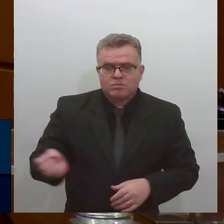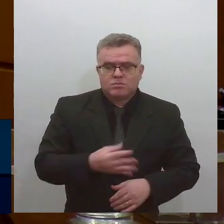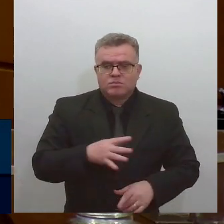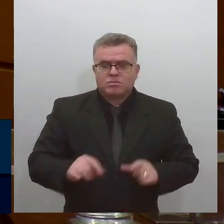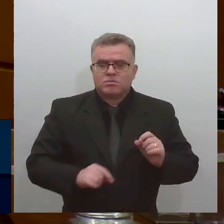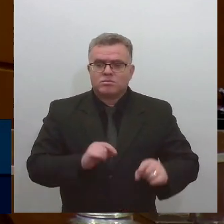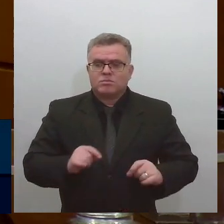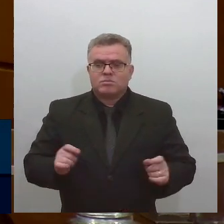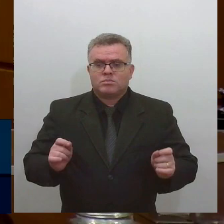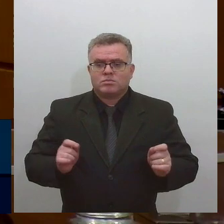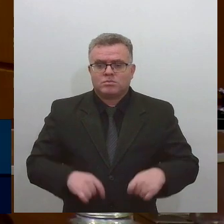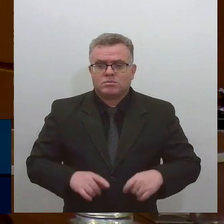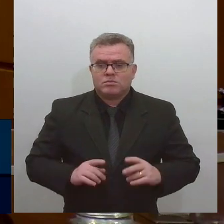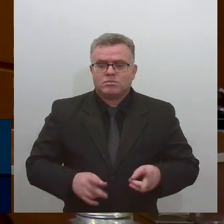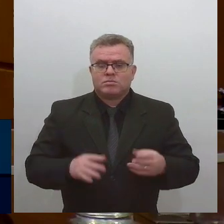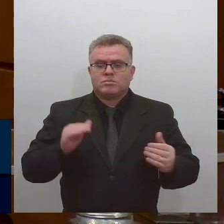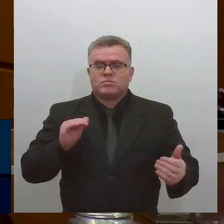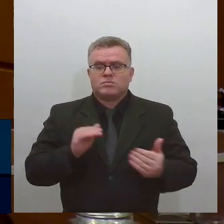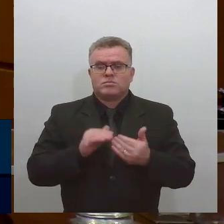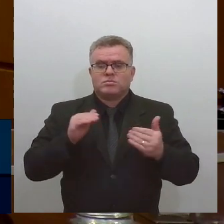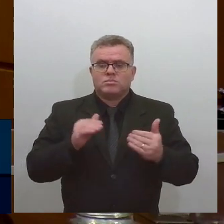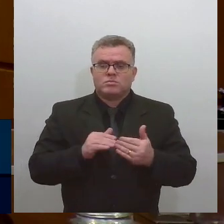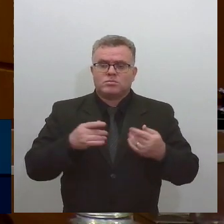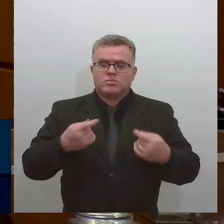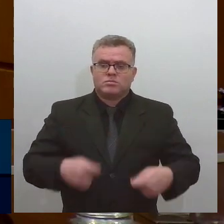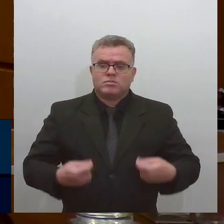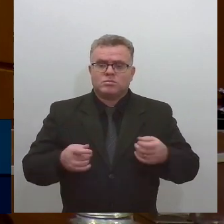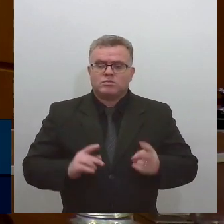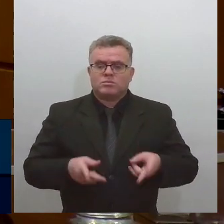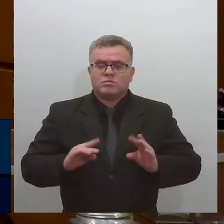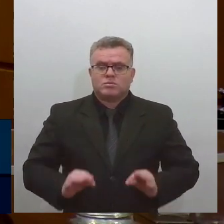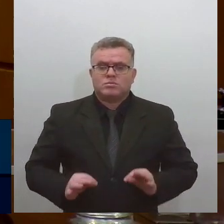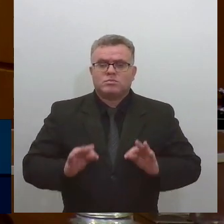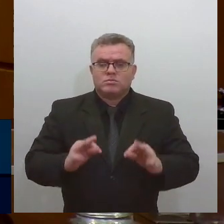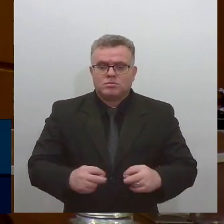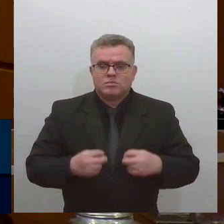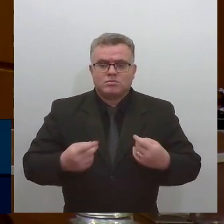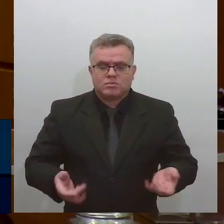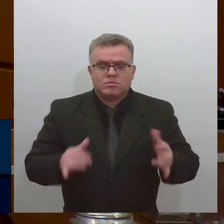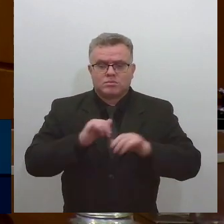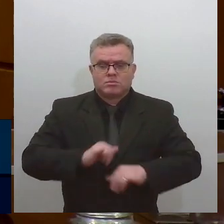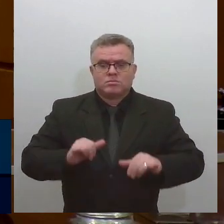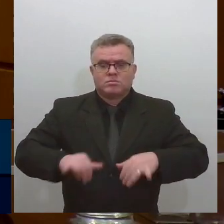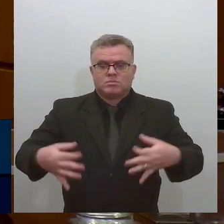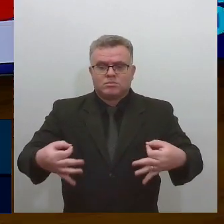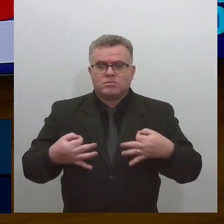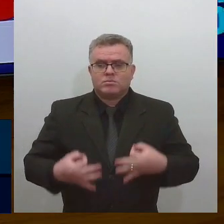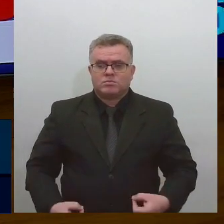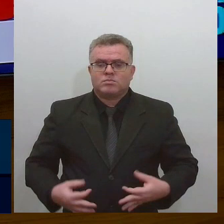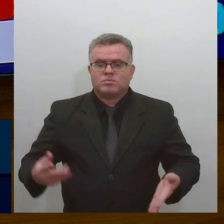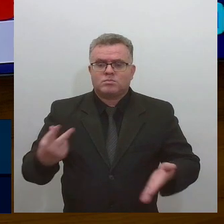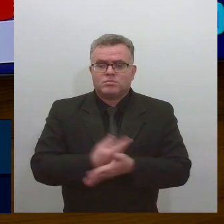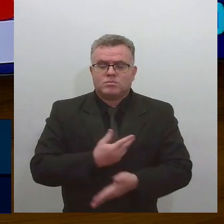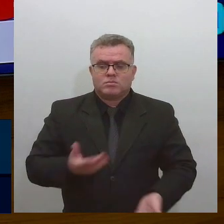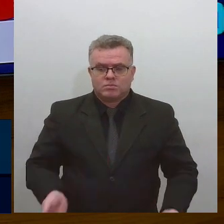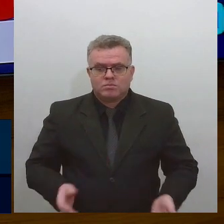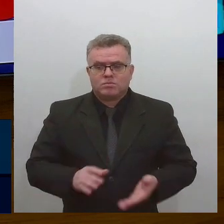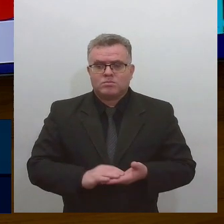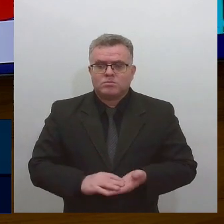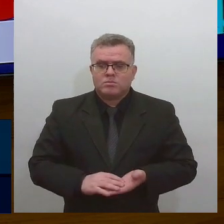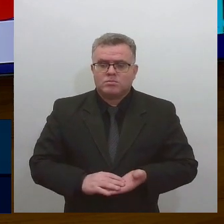a necessidade do usuário por informações adequadas sobre o que tá acontecendo na rodovia e claro a gente tá fazendo a